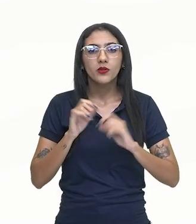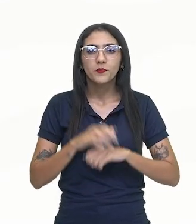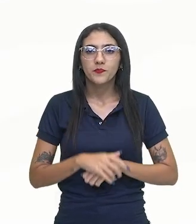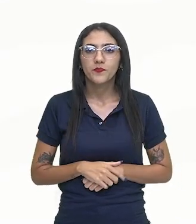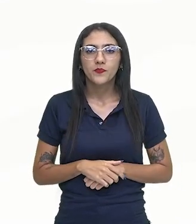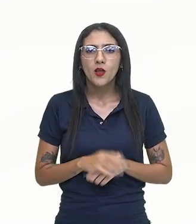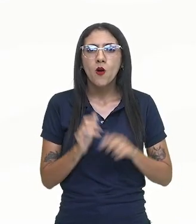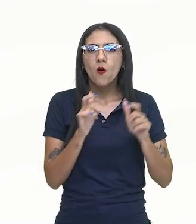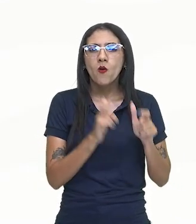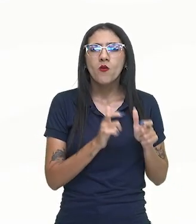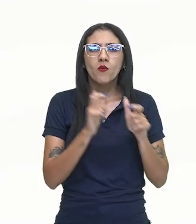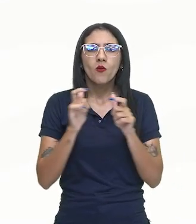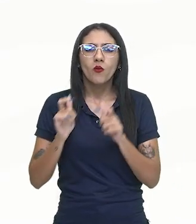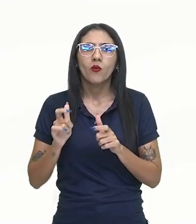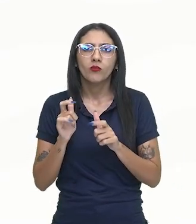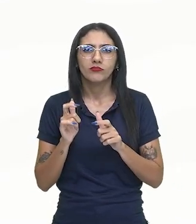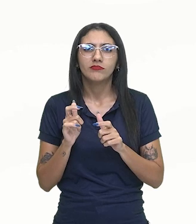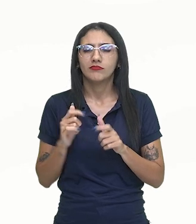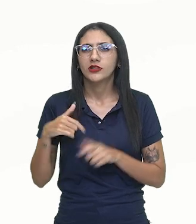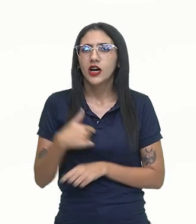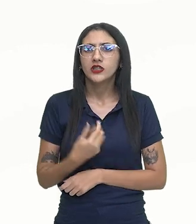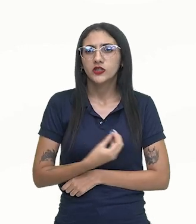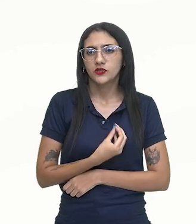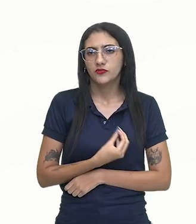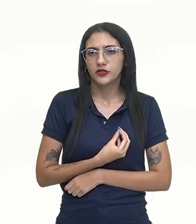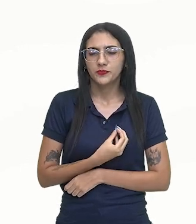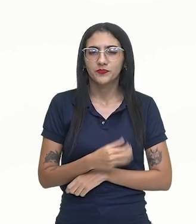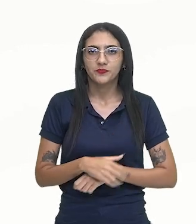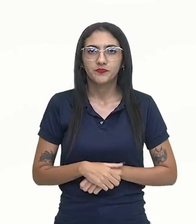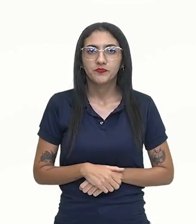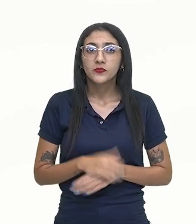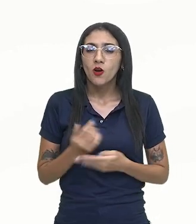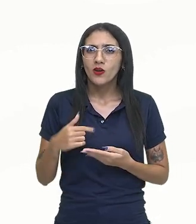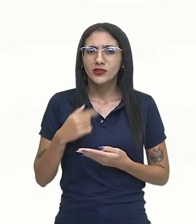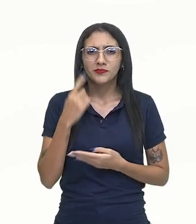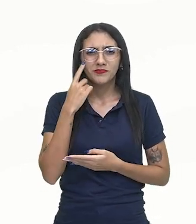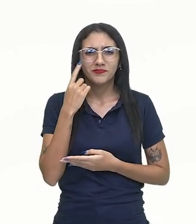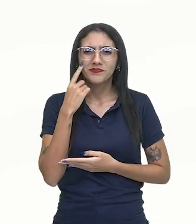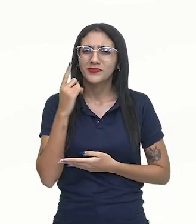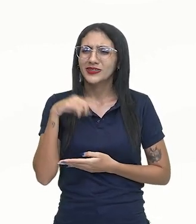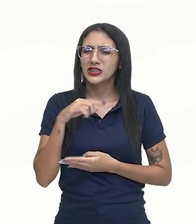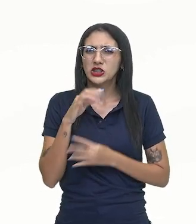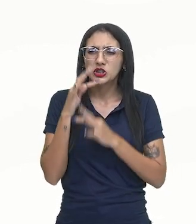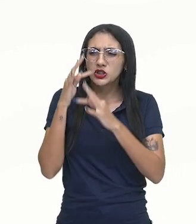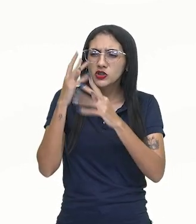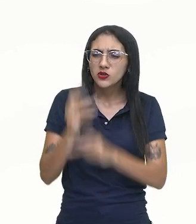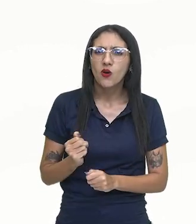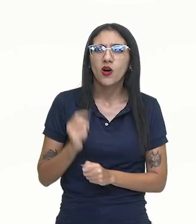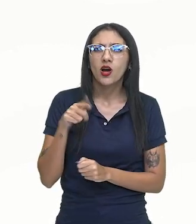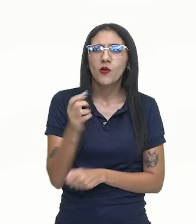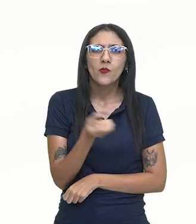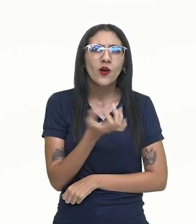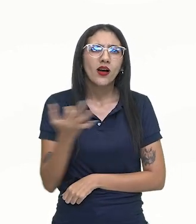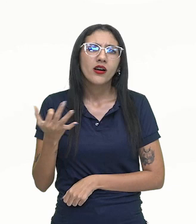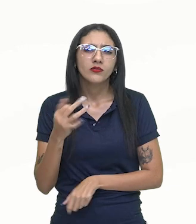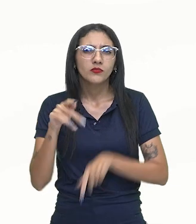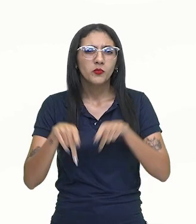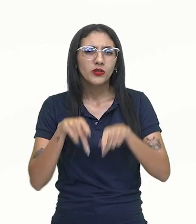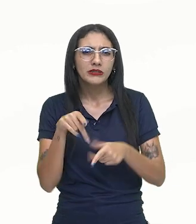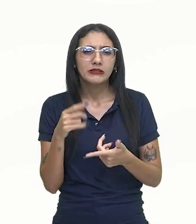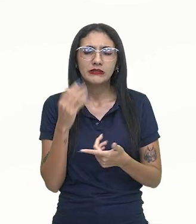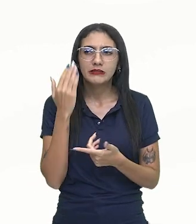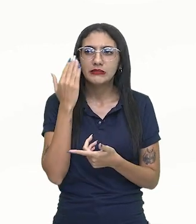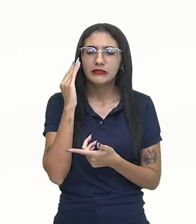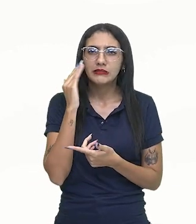onde a gente está, onde a gente vive. Quando a gente pega todas essas 8 bilhões de pessoas aí e tenta